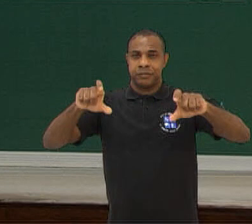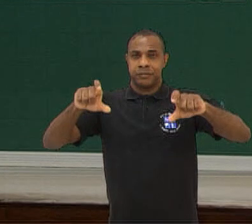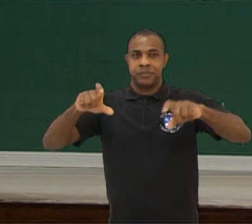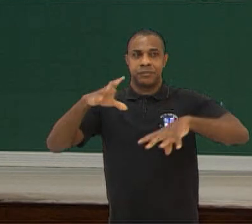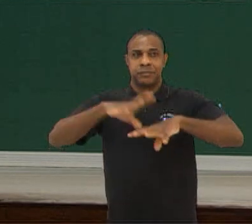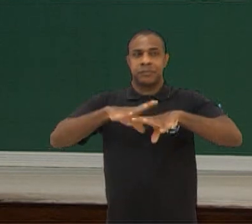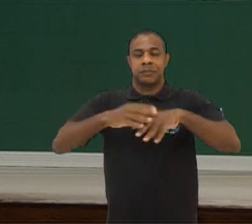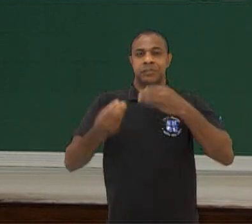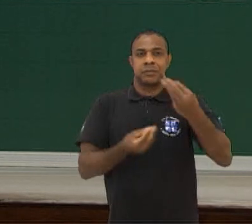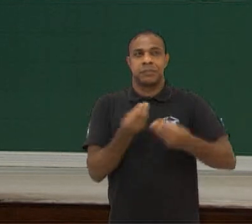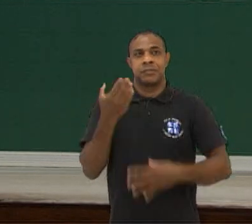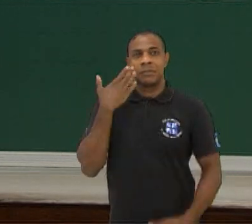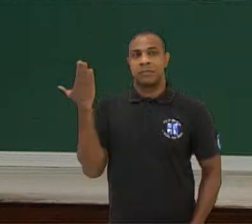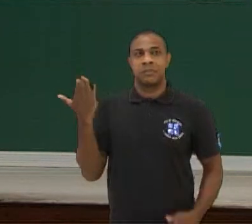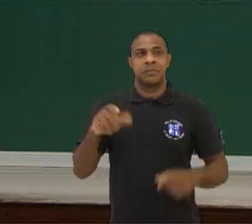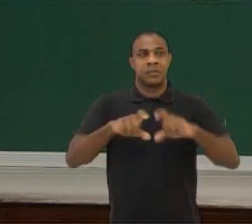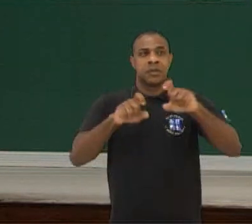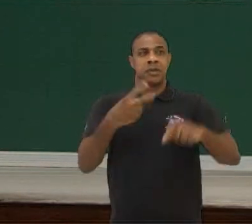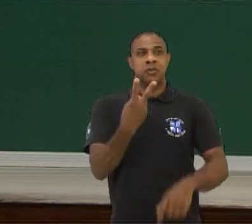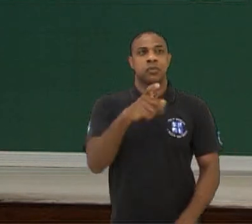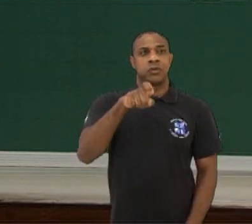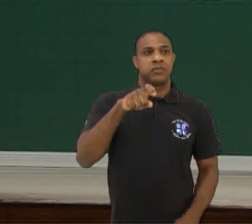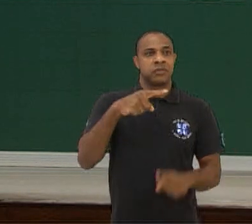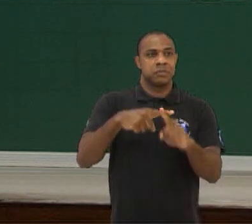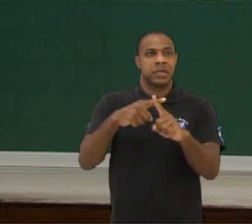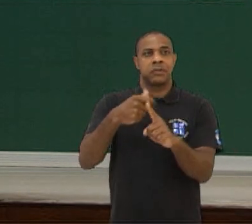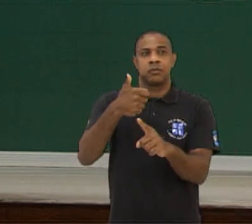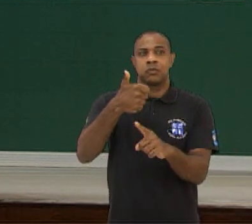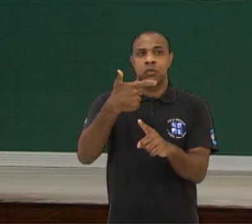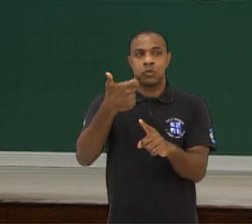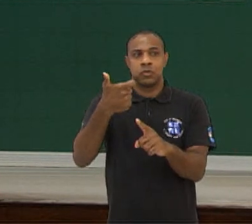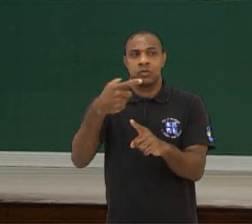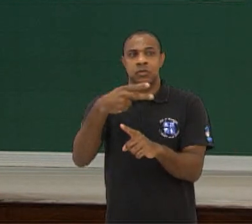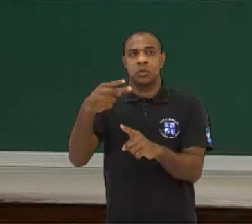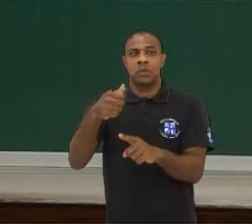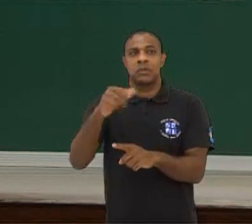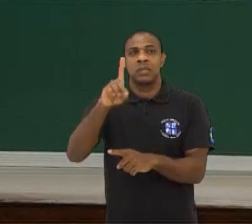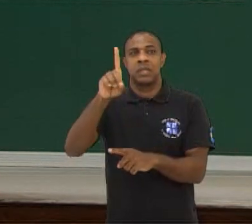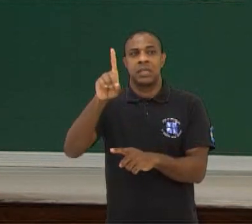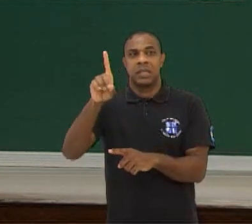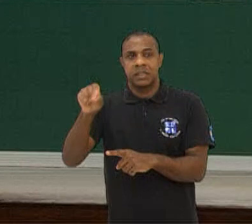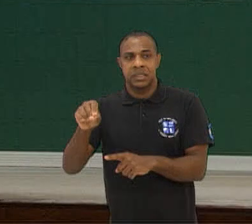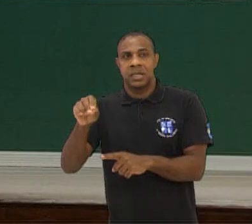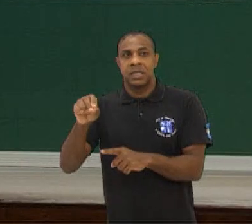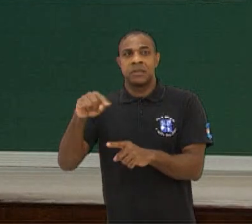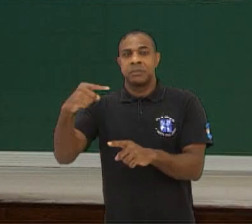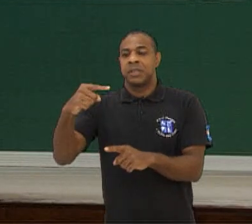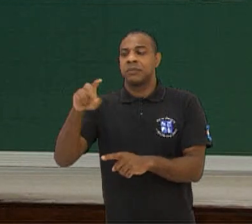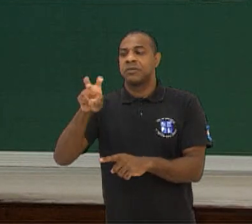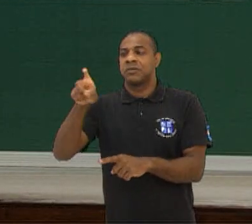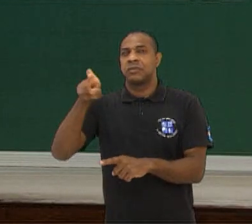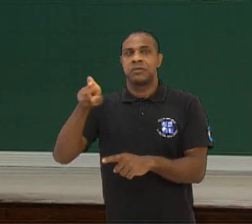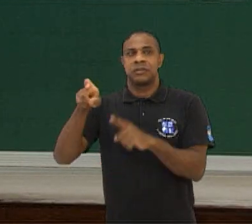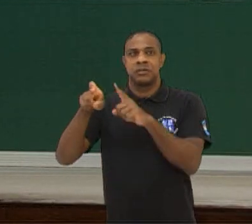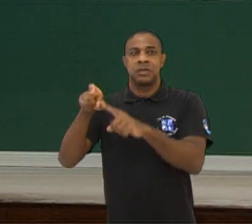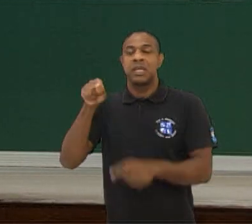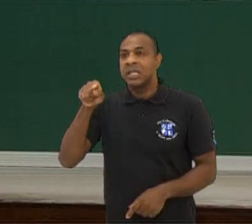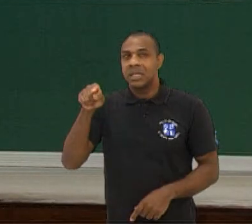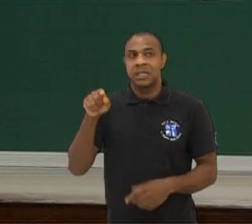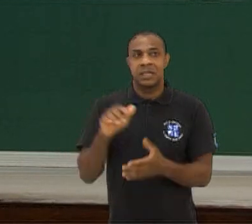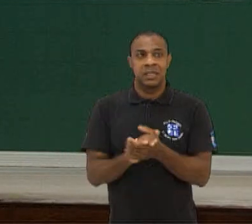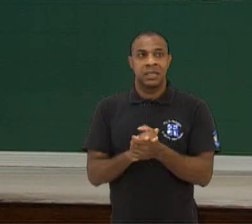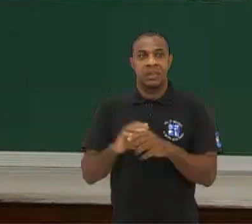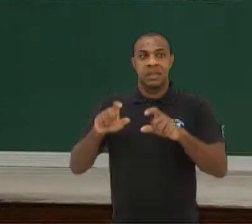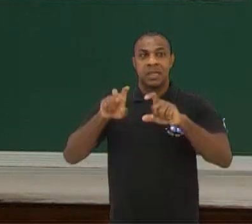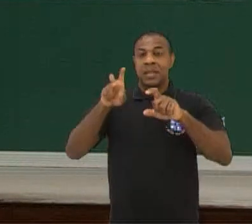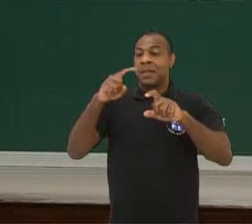no enunciado. Qual é essa equação? 2x mais 12 é igual a 110 menos 5x. Então, esse menos 5x